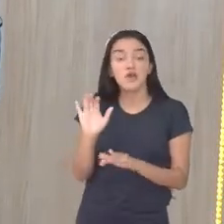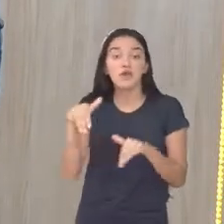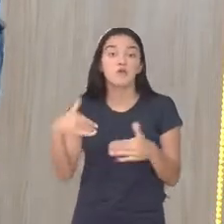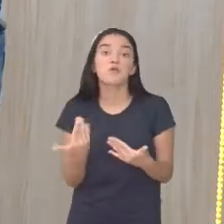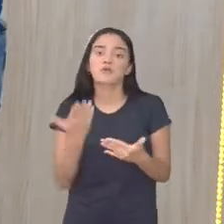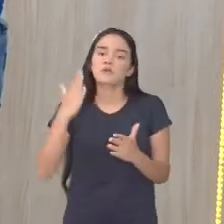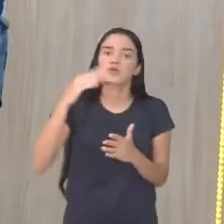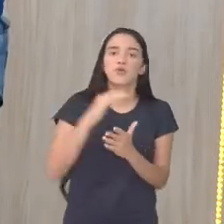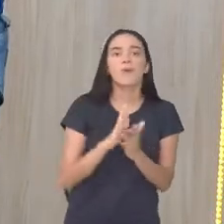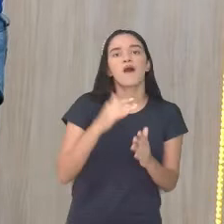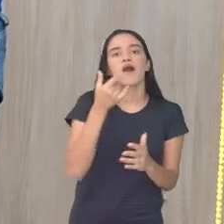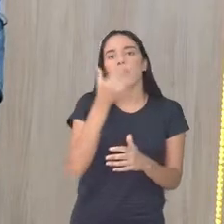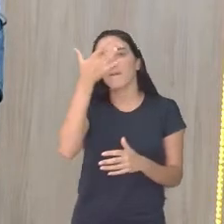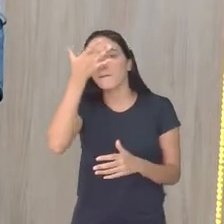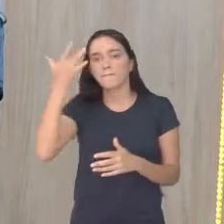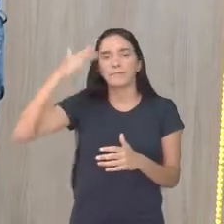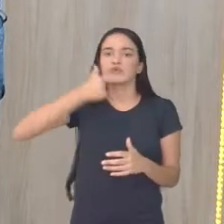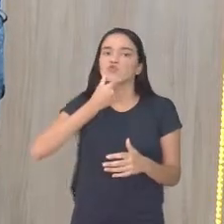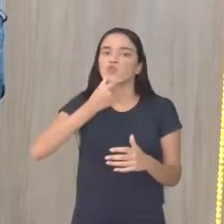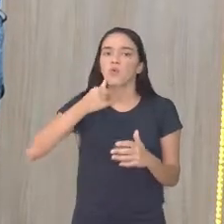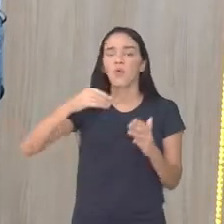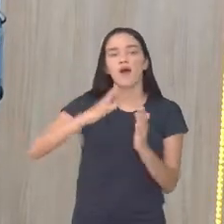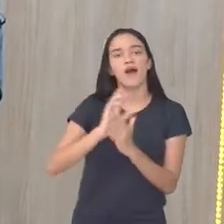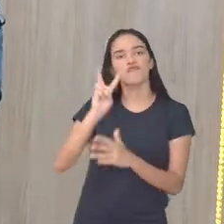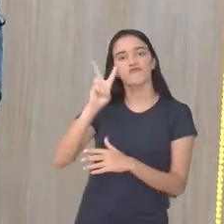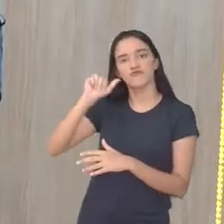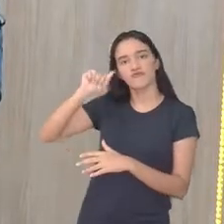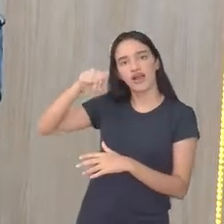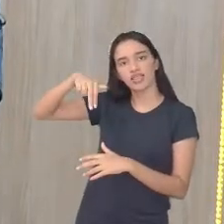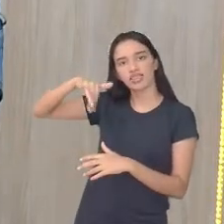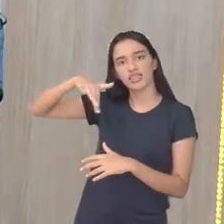busca pela aparência natural, dos